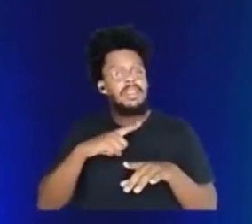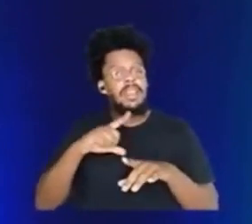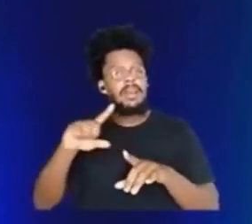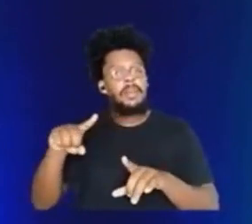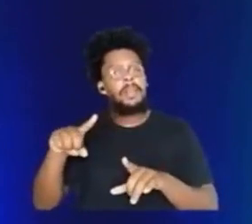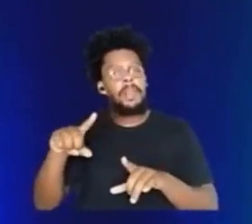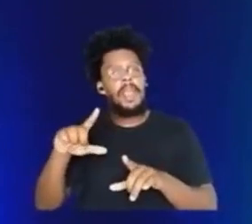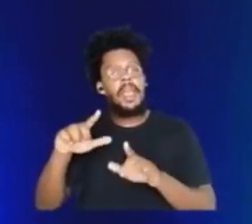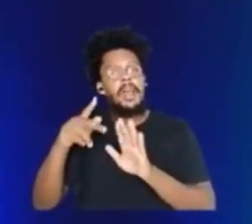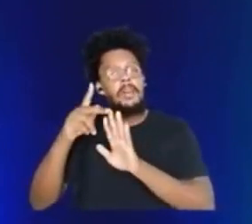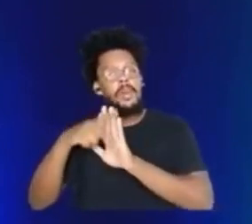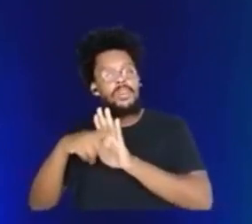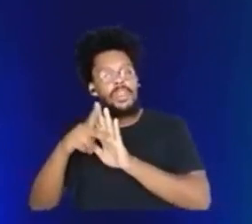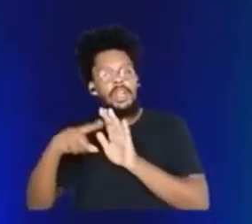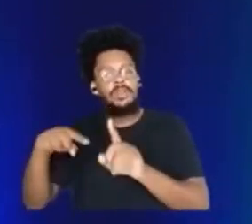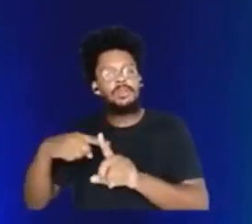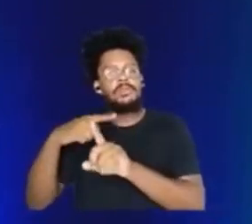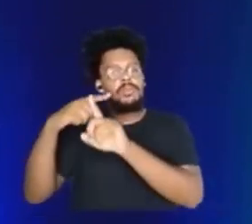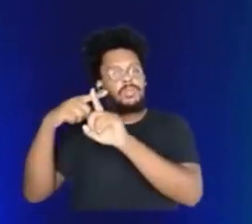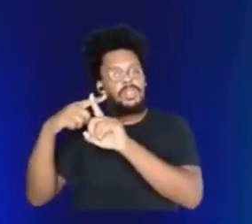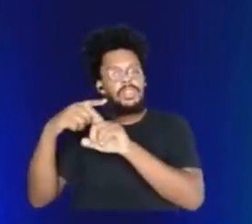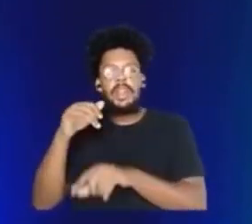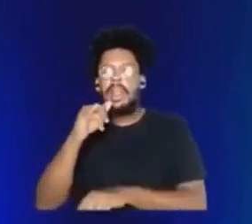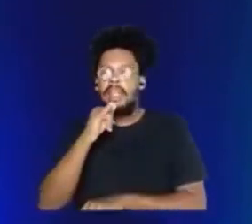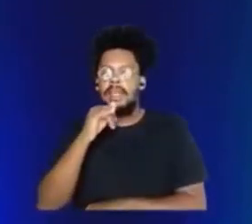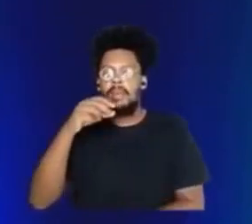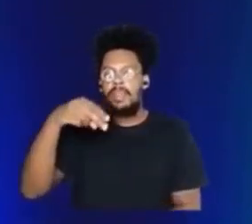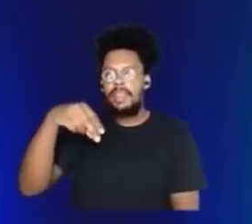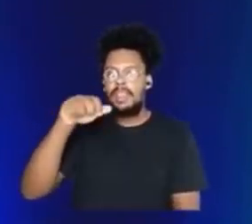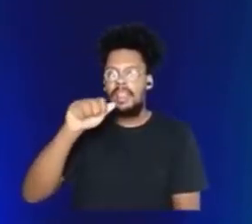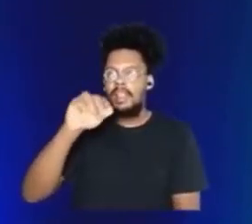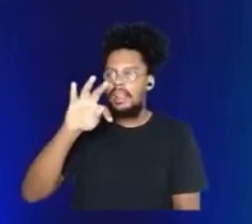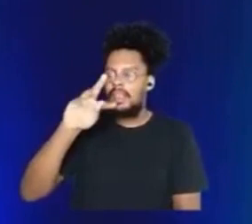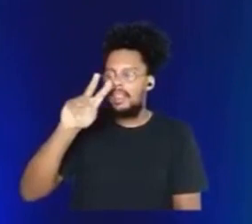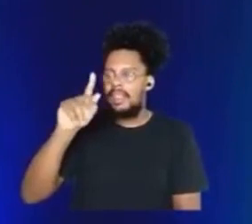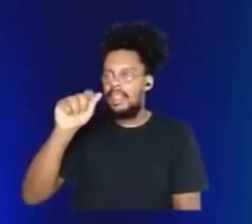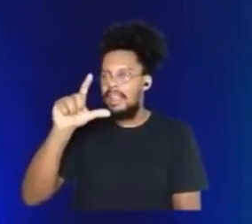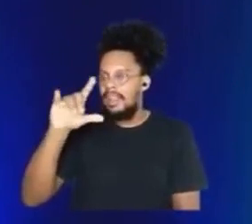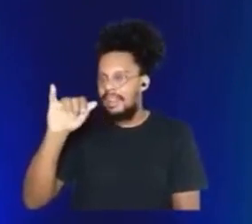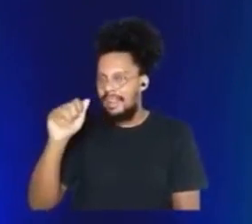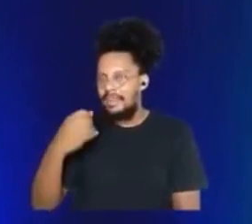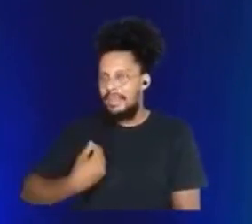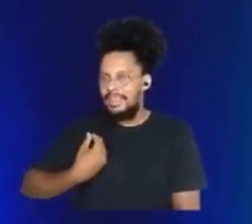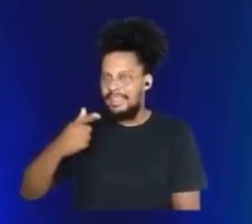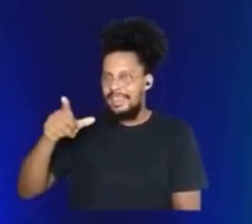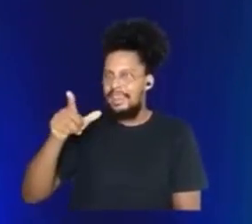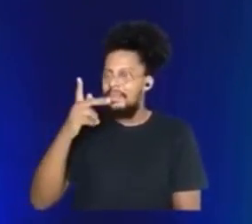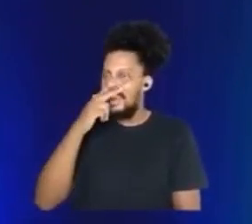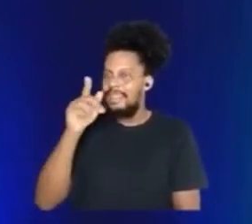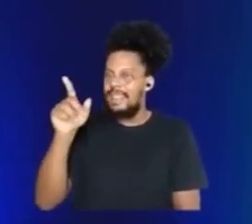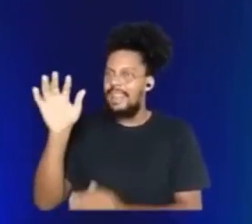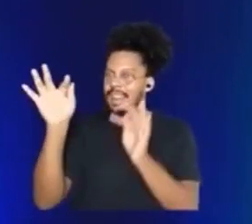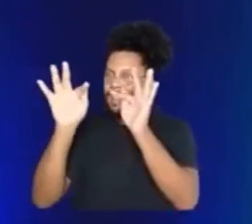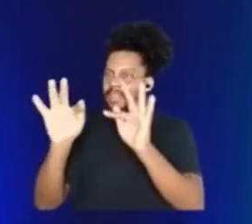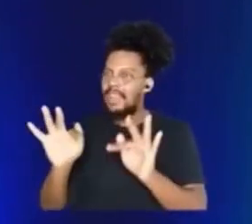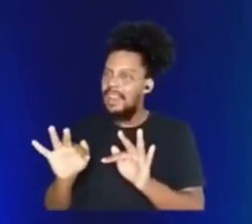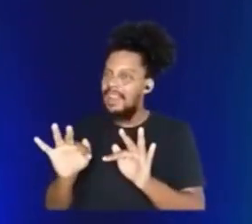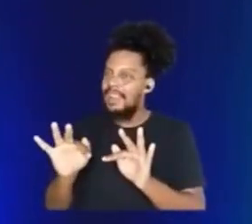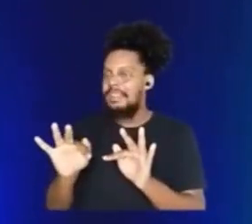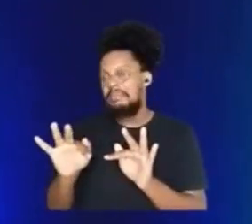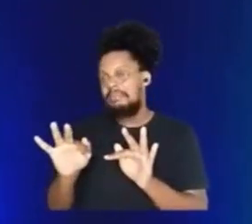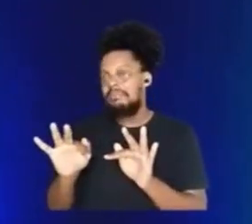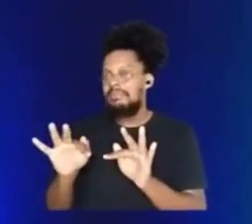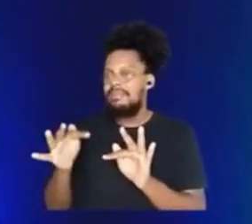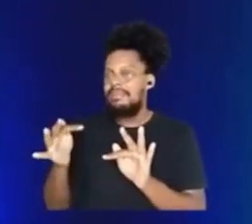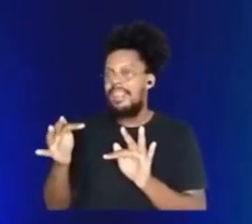positivas, como está aqui Natália Moncal. Moncal parece feliz hoje por algum motivo que vai além do jornalismo, mas eu acho que nós